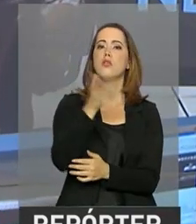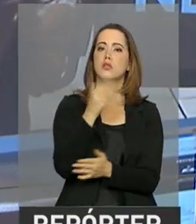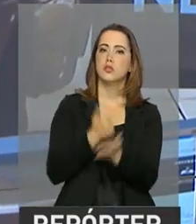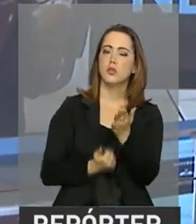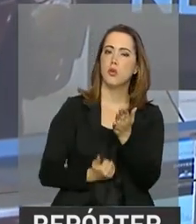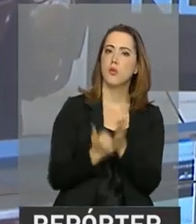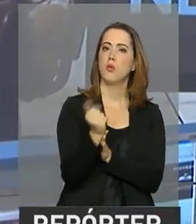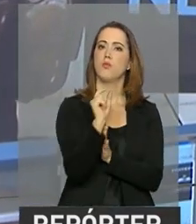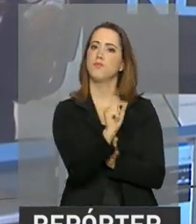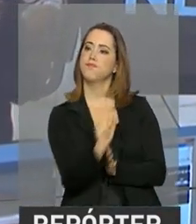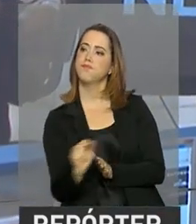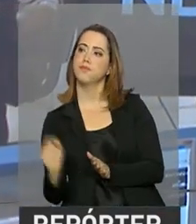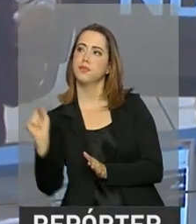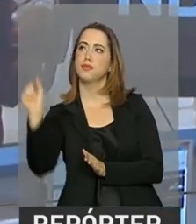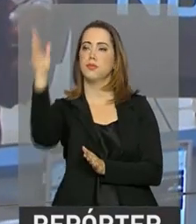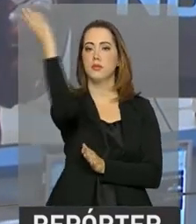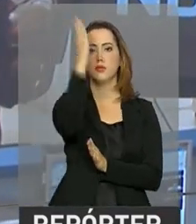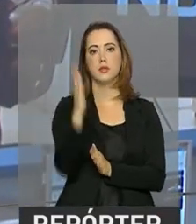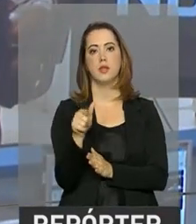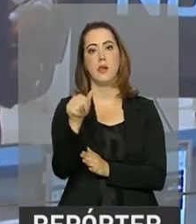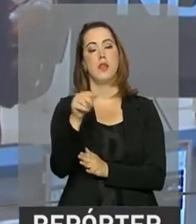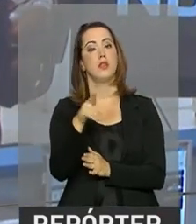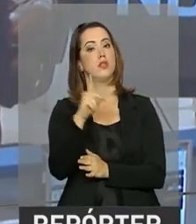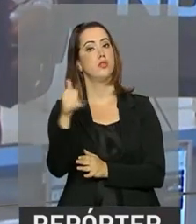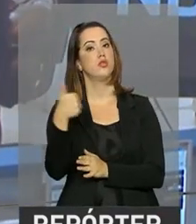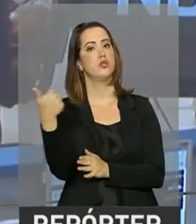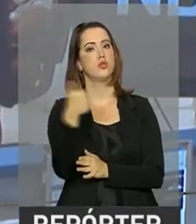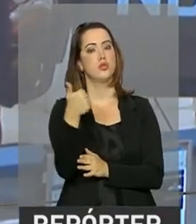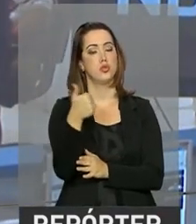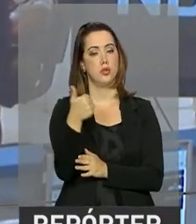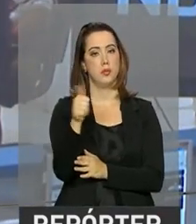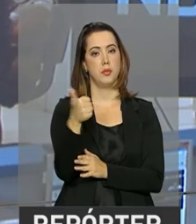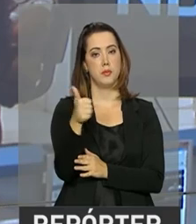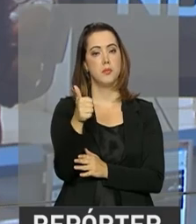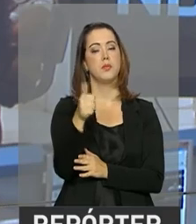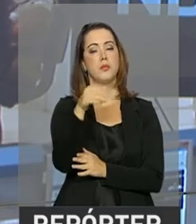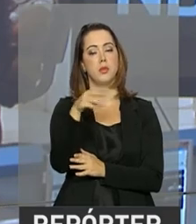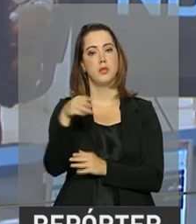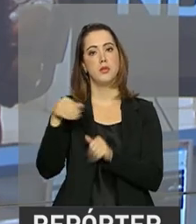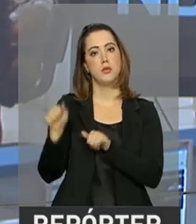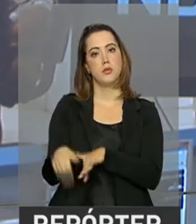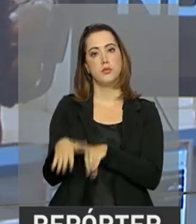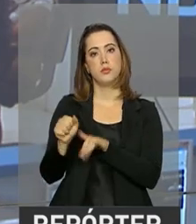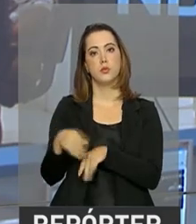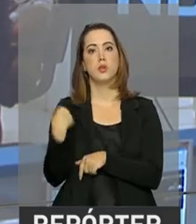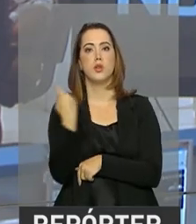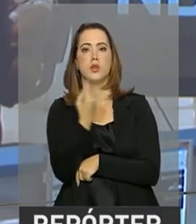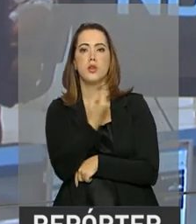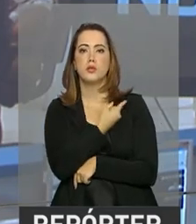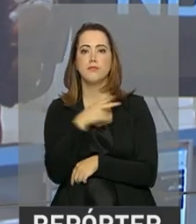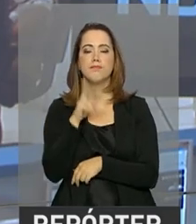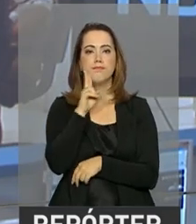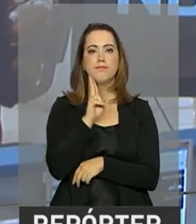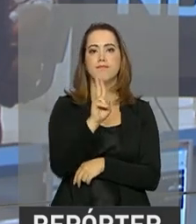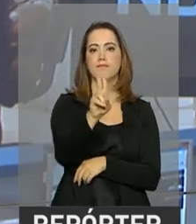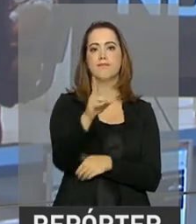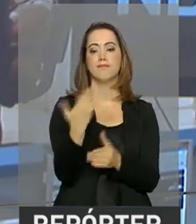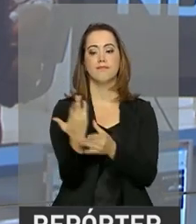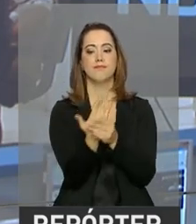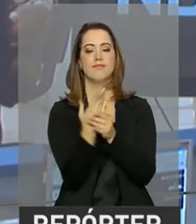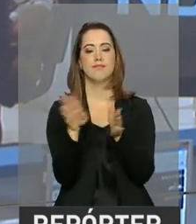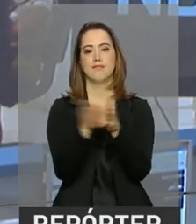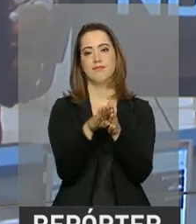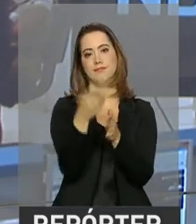começou o percurso pelo país no dia 1eo de Setembro a nossa equipe acompanhou de pertinho a chegada da chama a